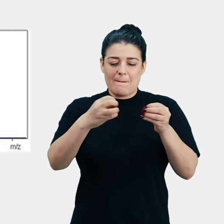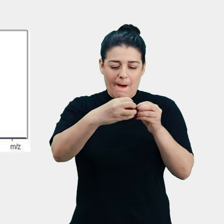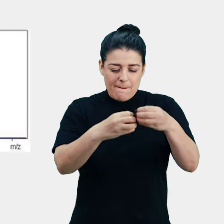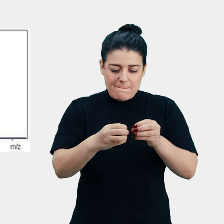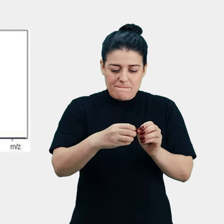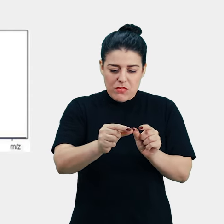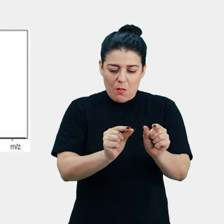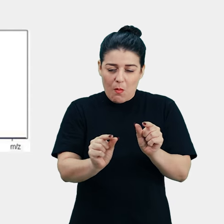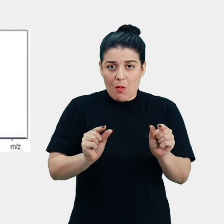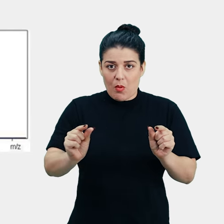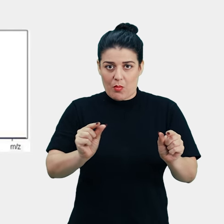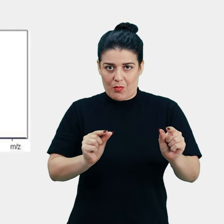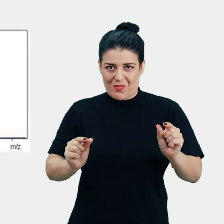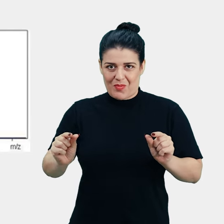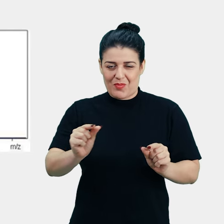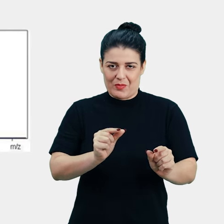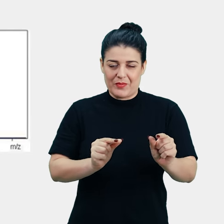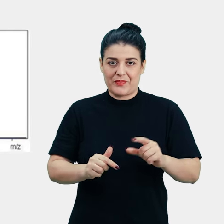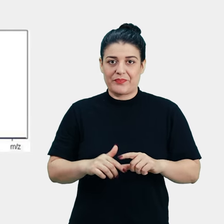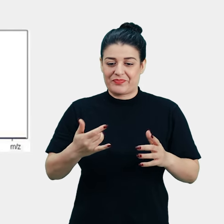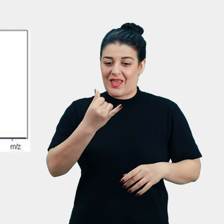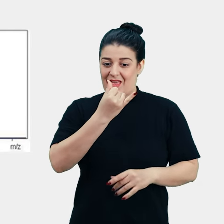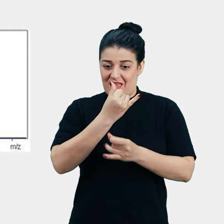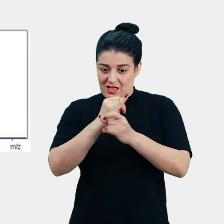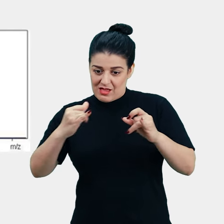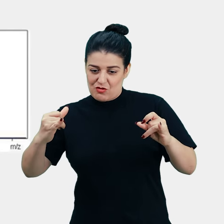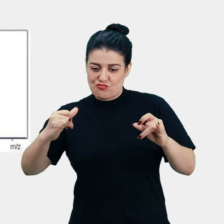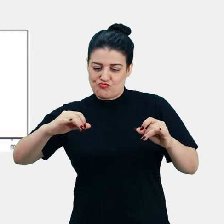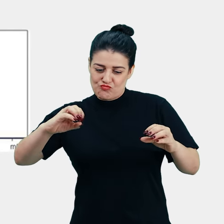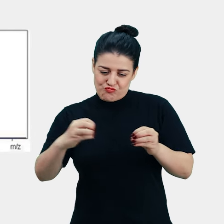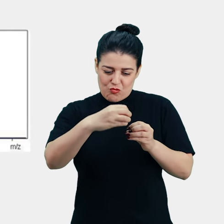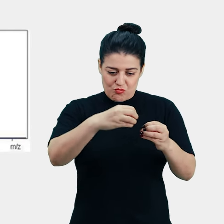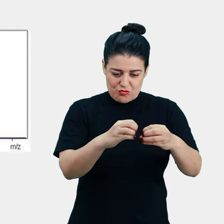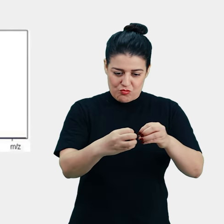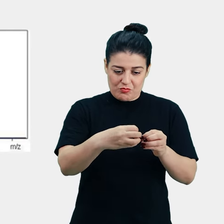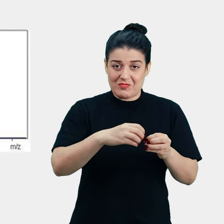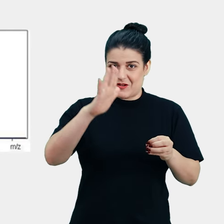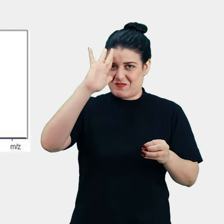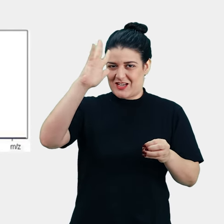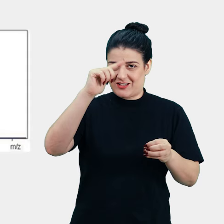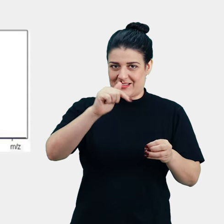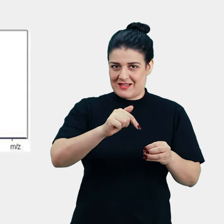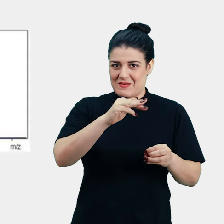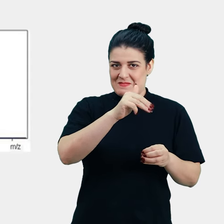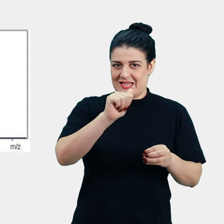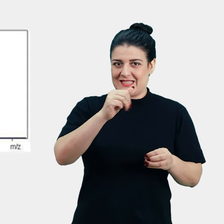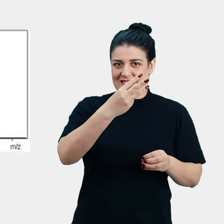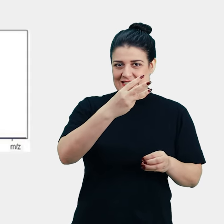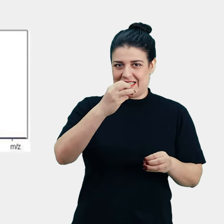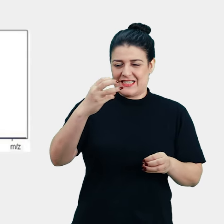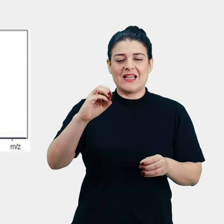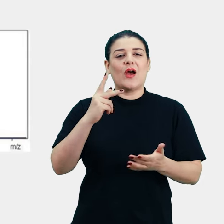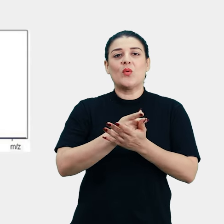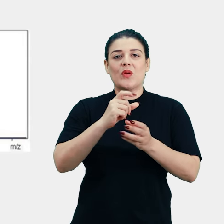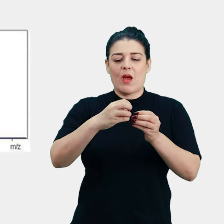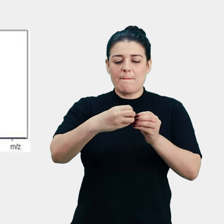fragmentação desse íon. Então, a energia foi aplicada. Imagine, essa substância de massa 330 vai acontecer o